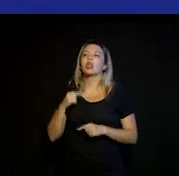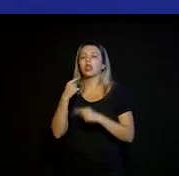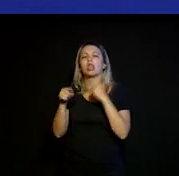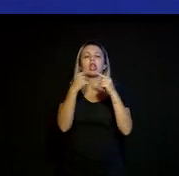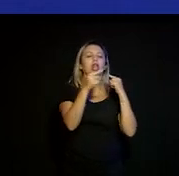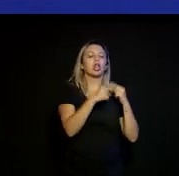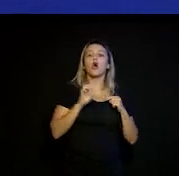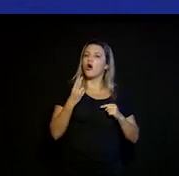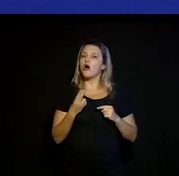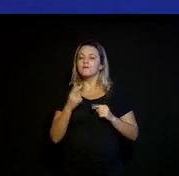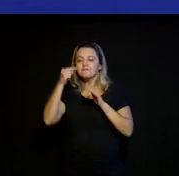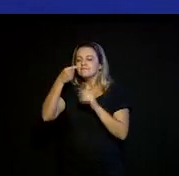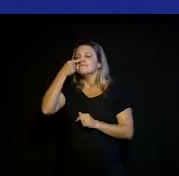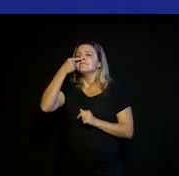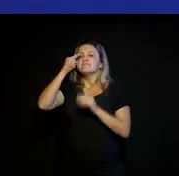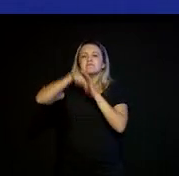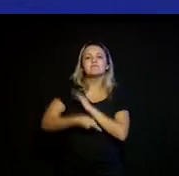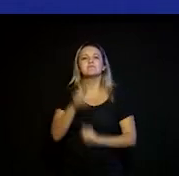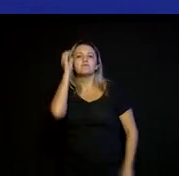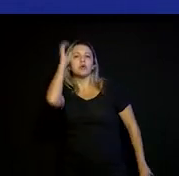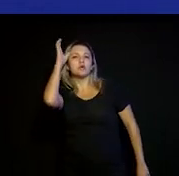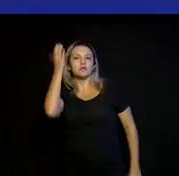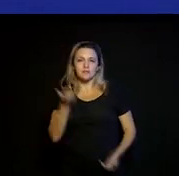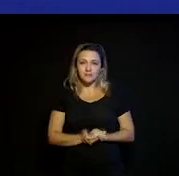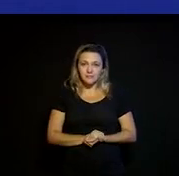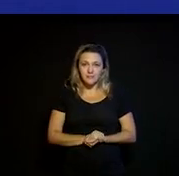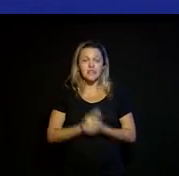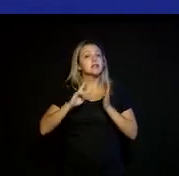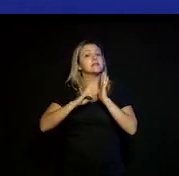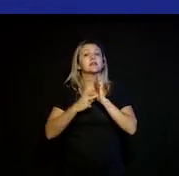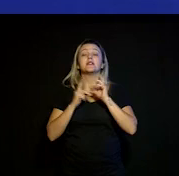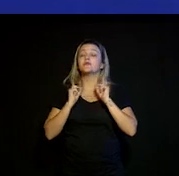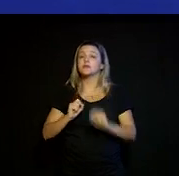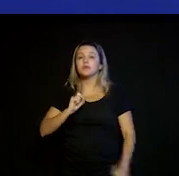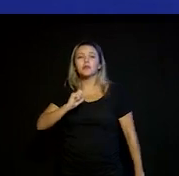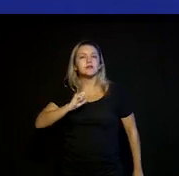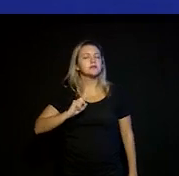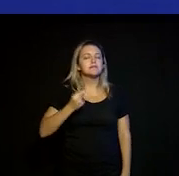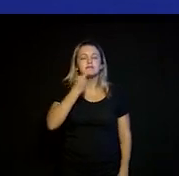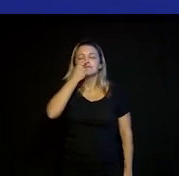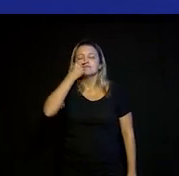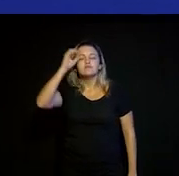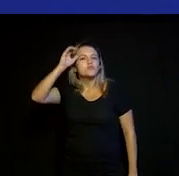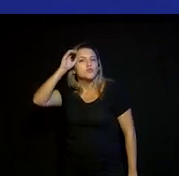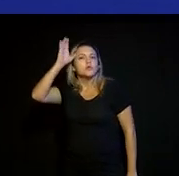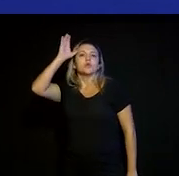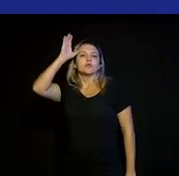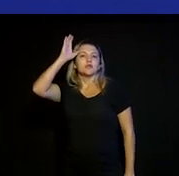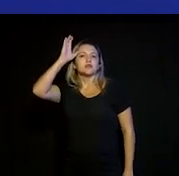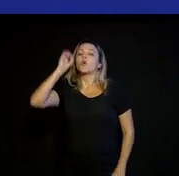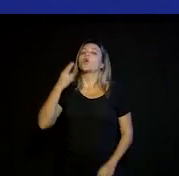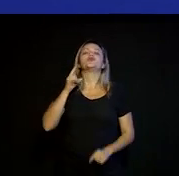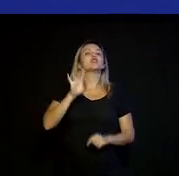nos comportamos de maneira tão passiva, como usuários que queremos do conhecimento só meia dúzia de coisas utilitárias